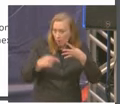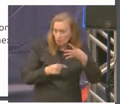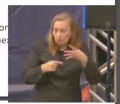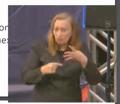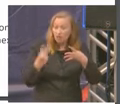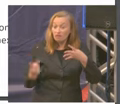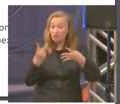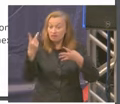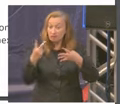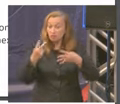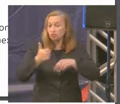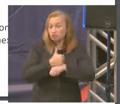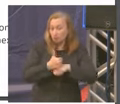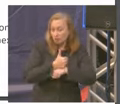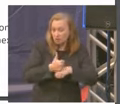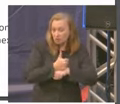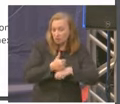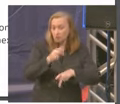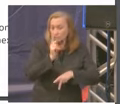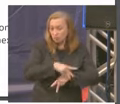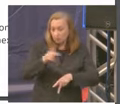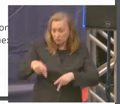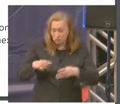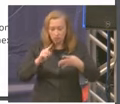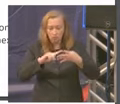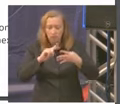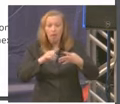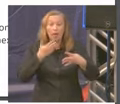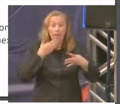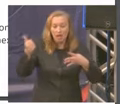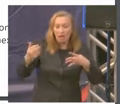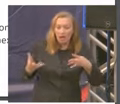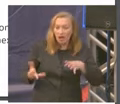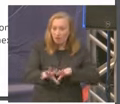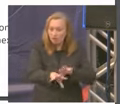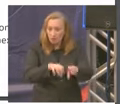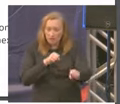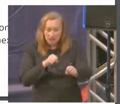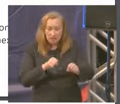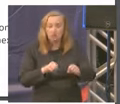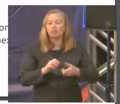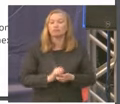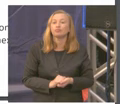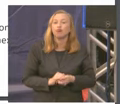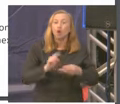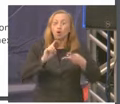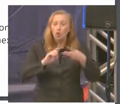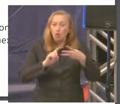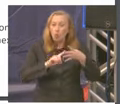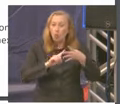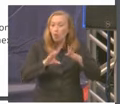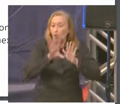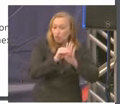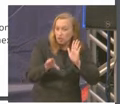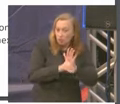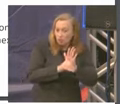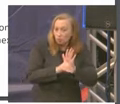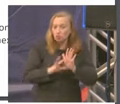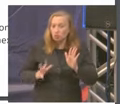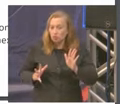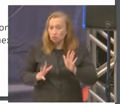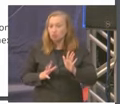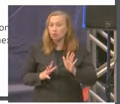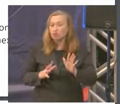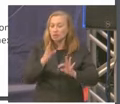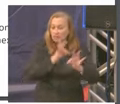professores. Valorização, item 1, valorização dos professores, melhorar a formação e tal. Item 2, conteúdo, melhorar o conteúdo, aperfeiçoar a tecnologia e